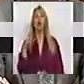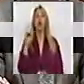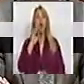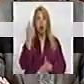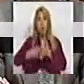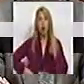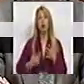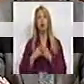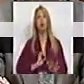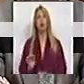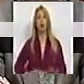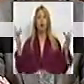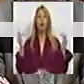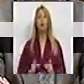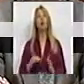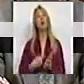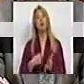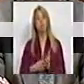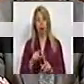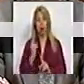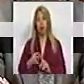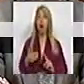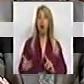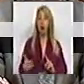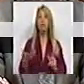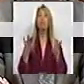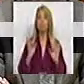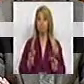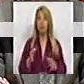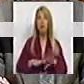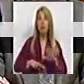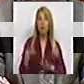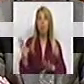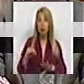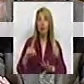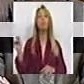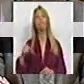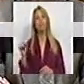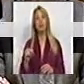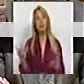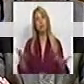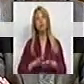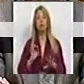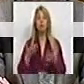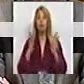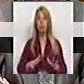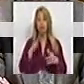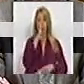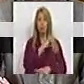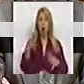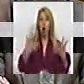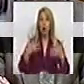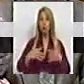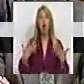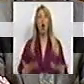ao longo deste ano? Temos que fazer mais, sim, e é por isso que temos que não só executar bem este orçamento,